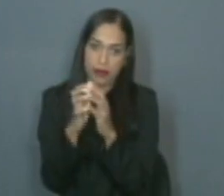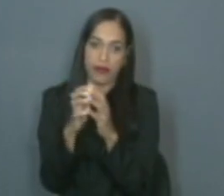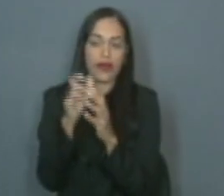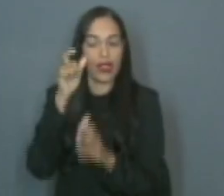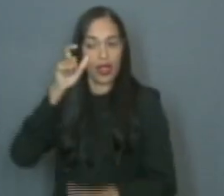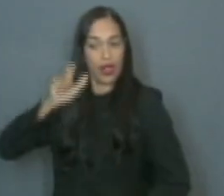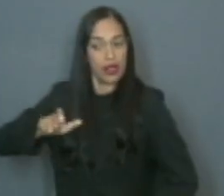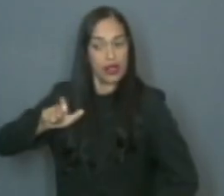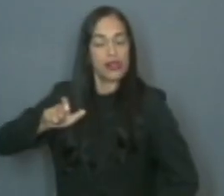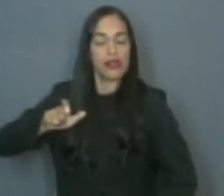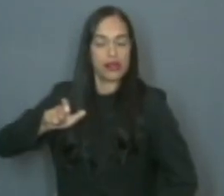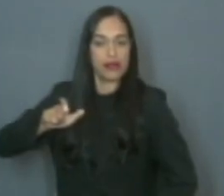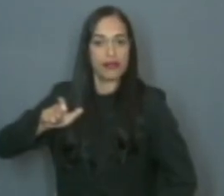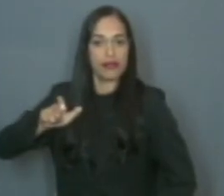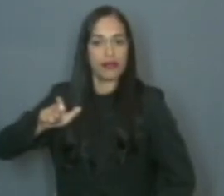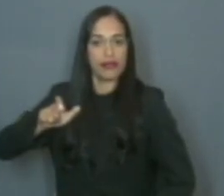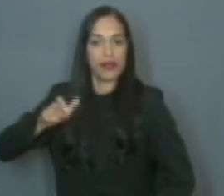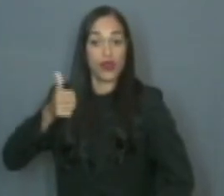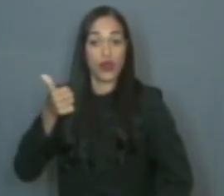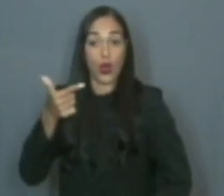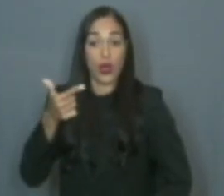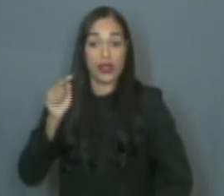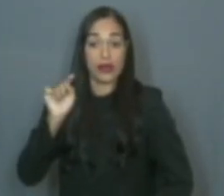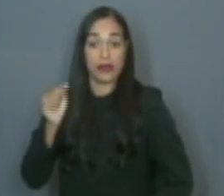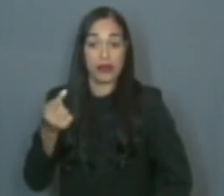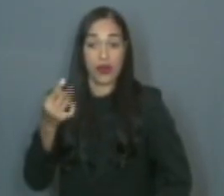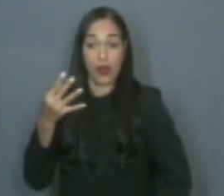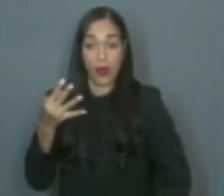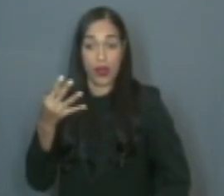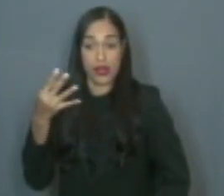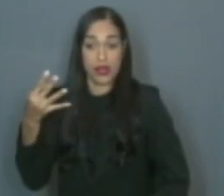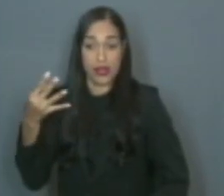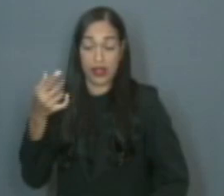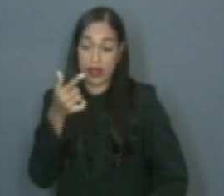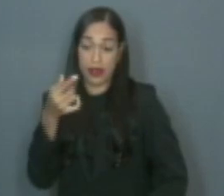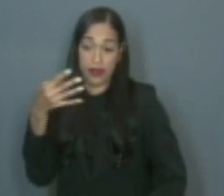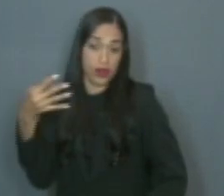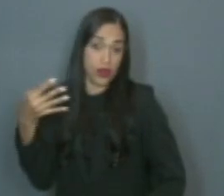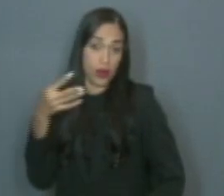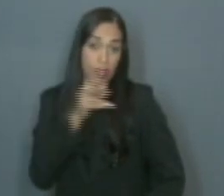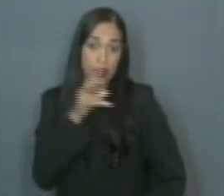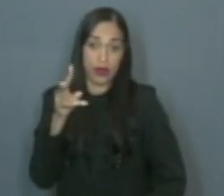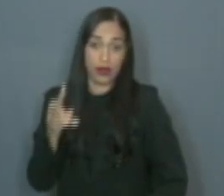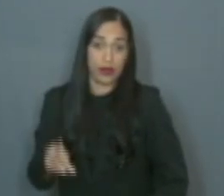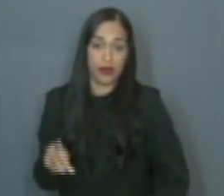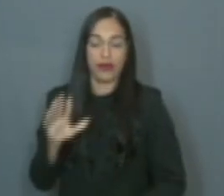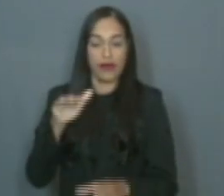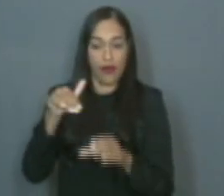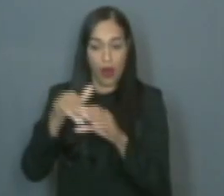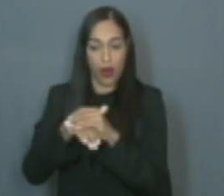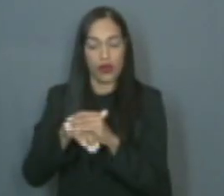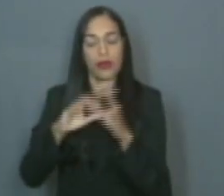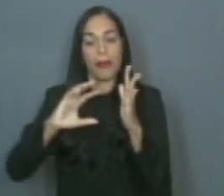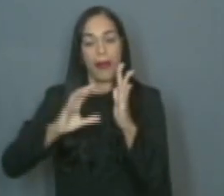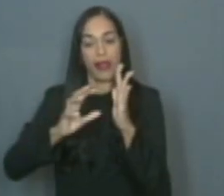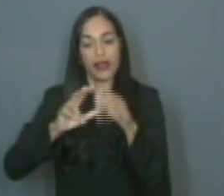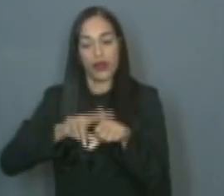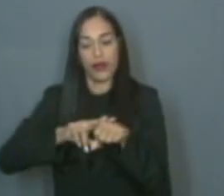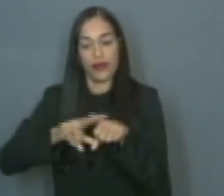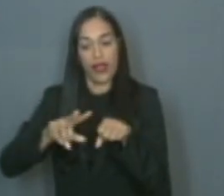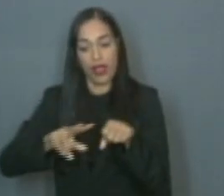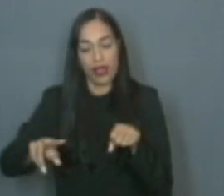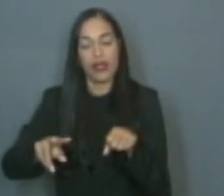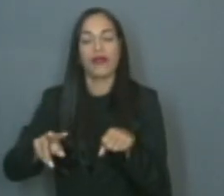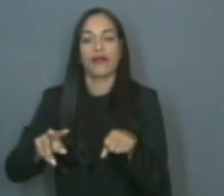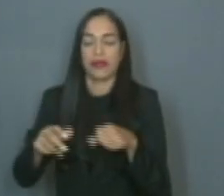Fomos reeleitos com 12.424 votos pelo Partido Verde, partido do qual me abraçou, partido